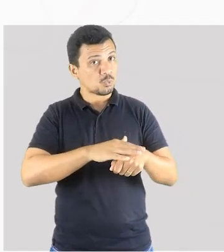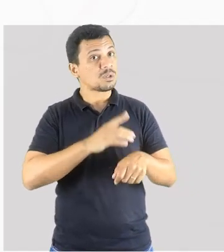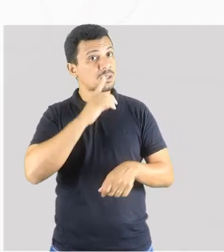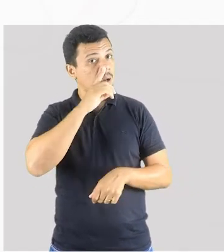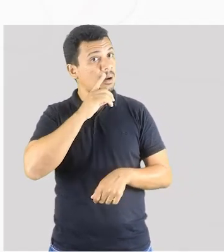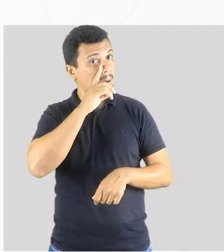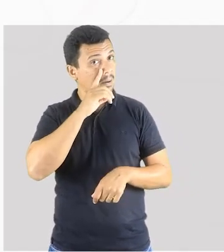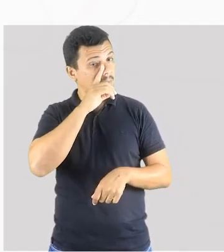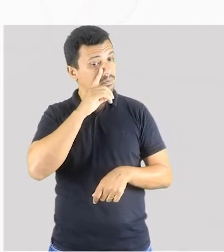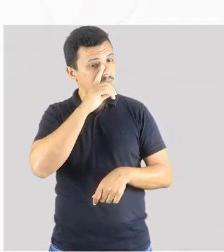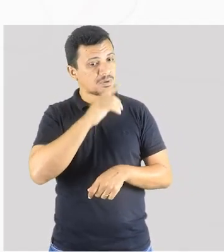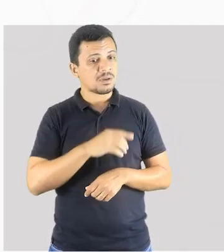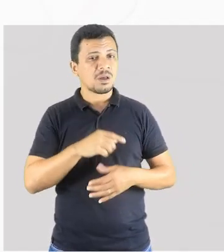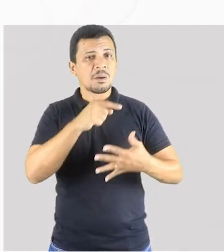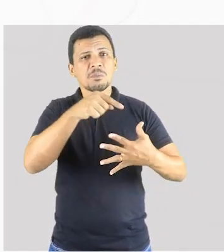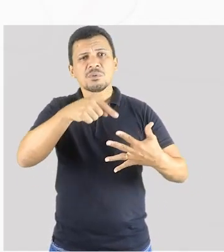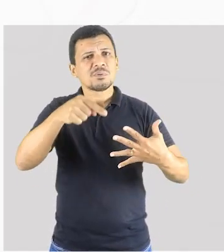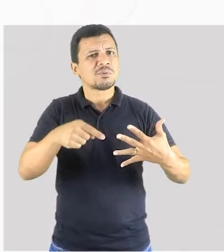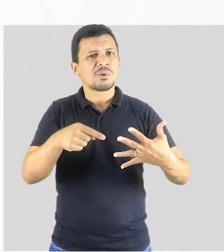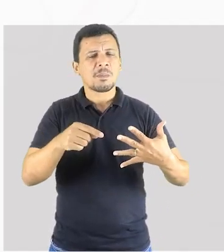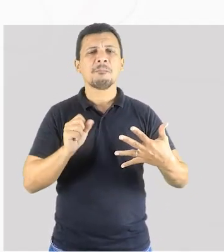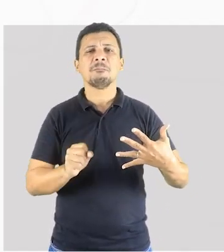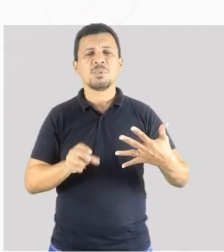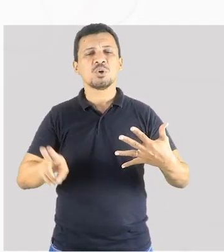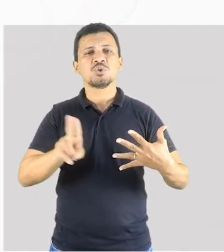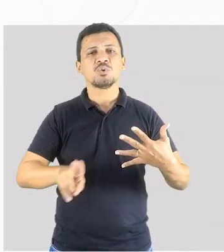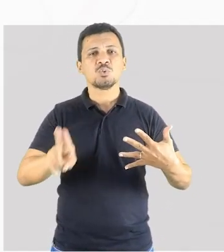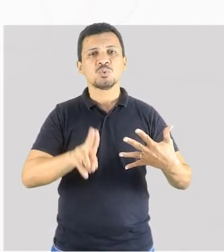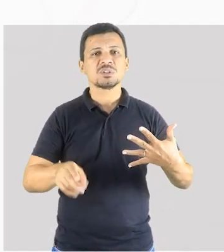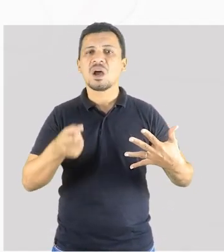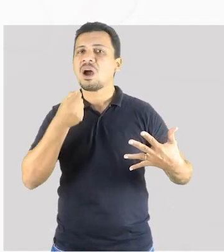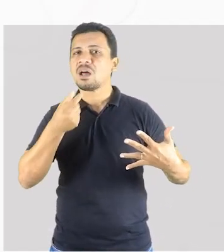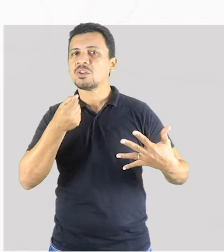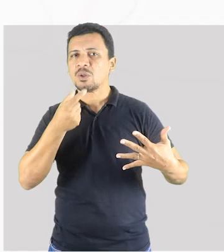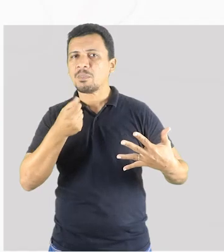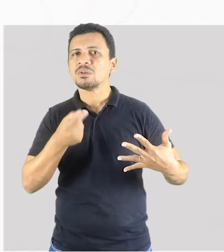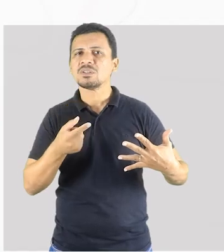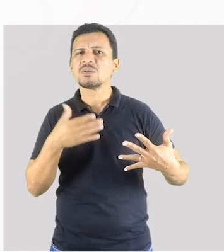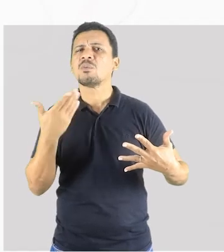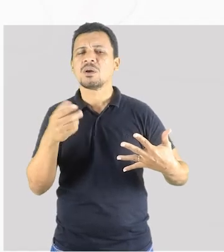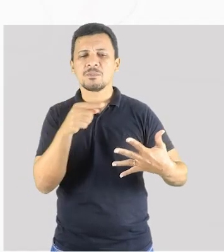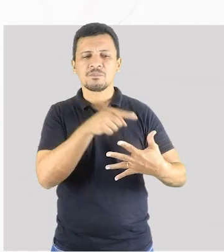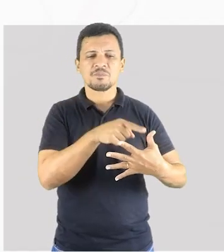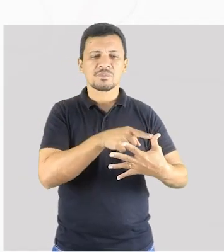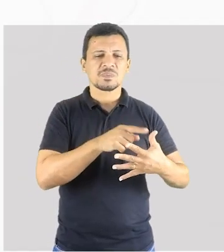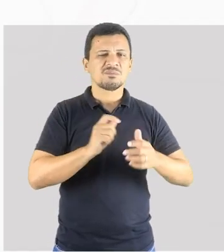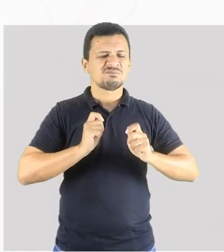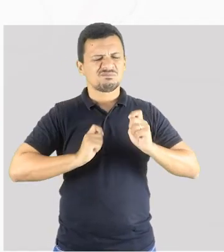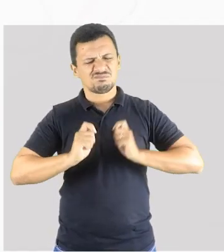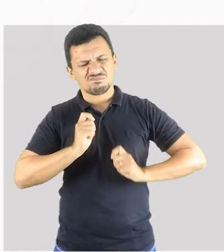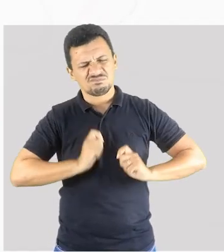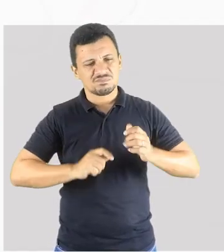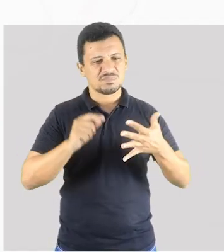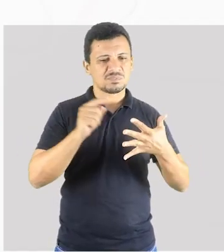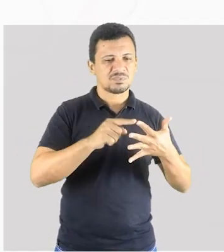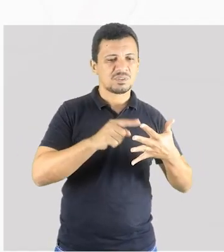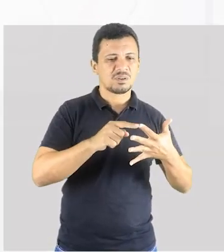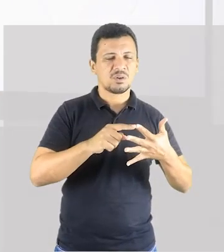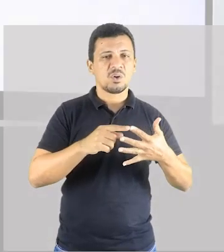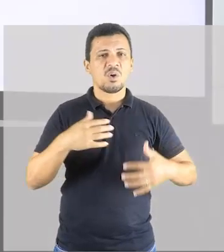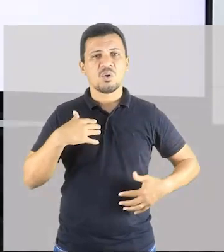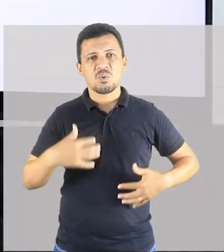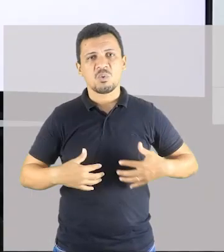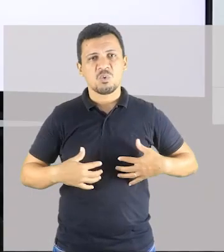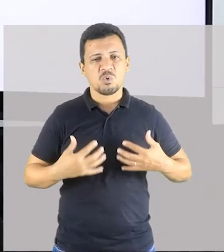graves. Qual doença abaixo pode ter anabolizante como indicação médica? Letra A, depressão aguda, atrofia